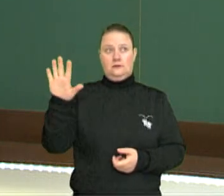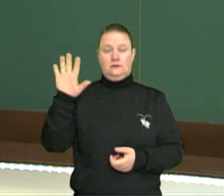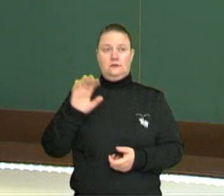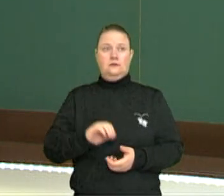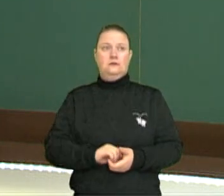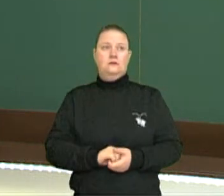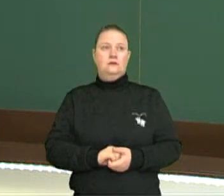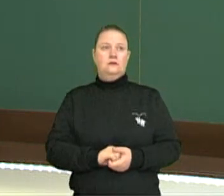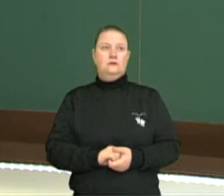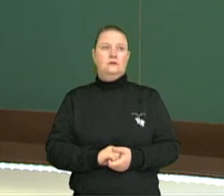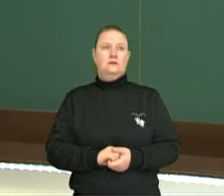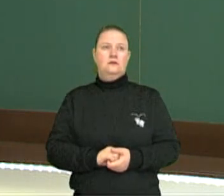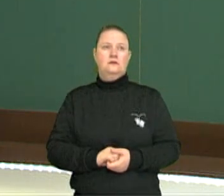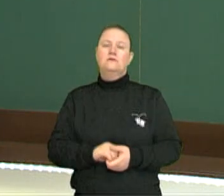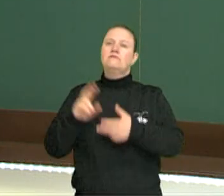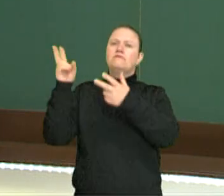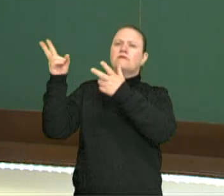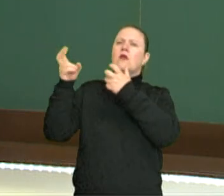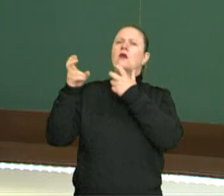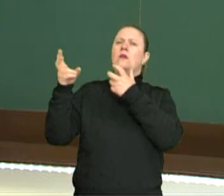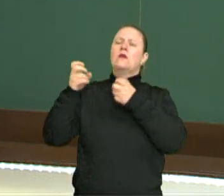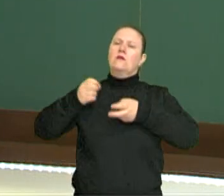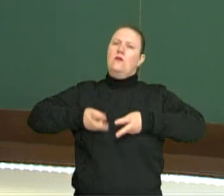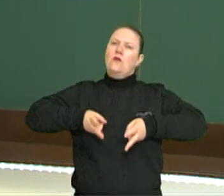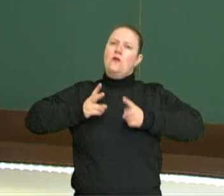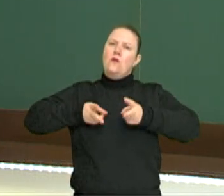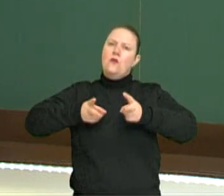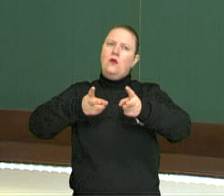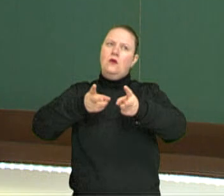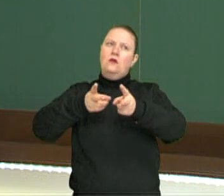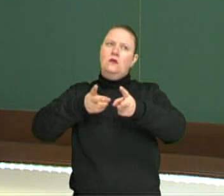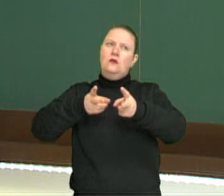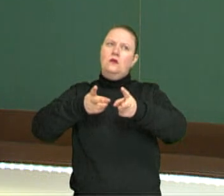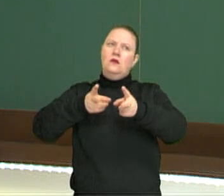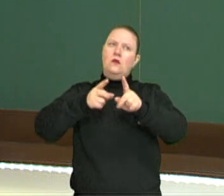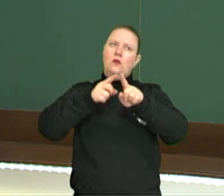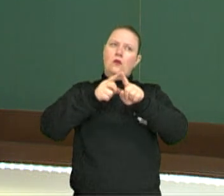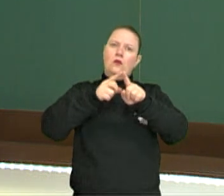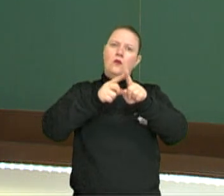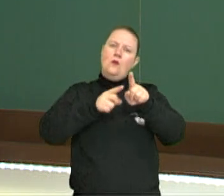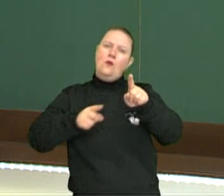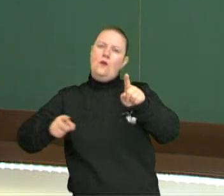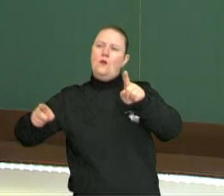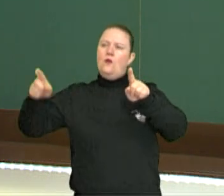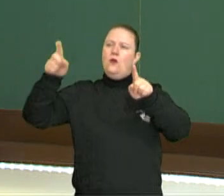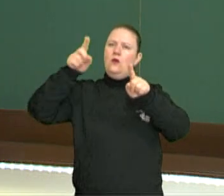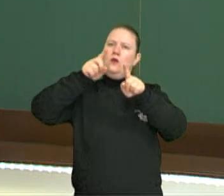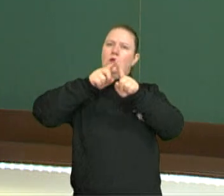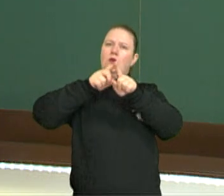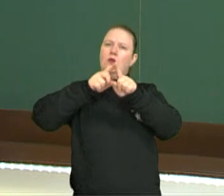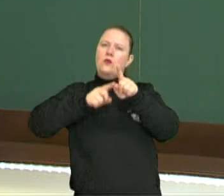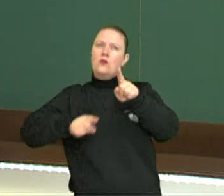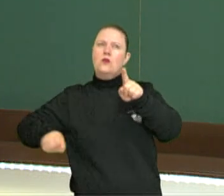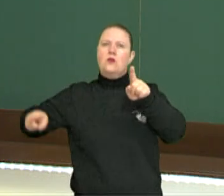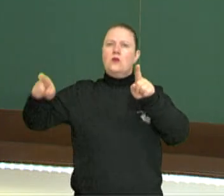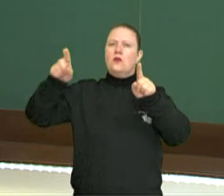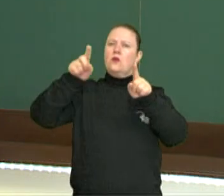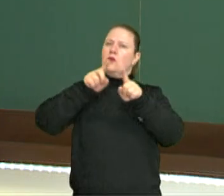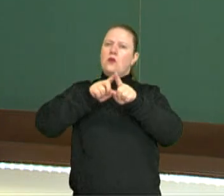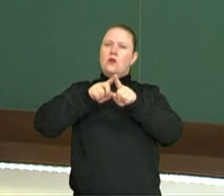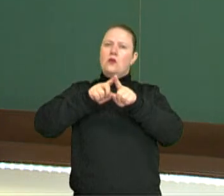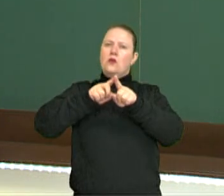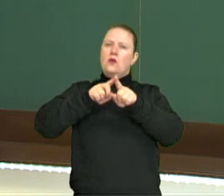do lado, você vai perceber que constantemente a trajetória está sendo corrigida pela força centrípeta, porque existe uma